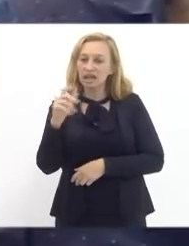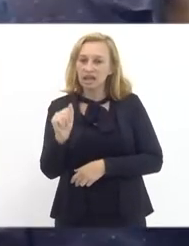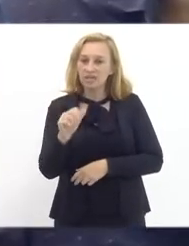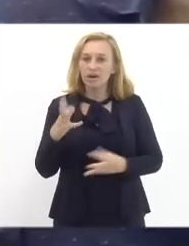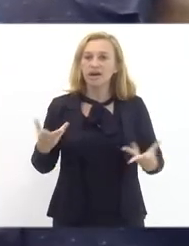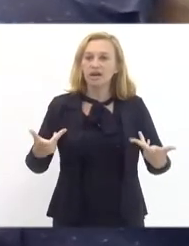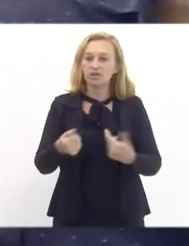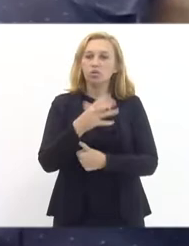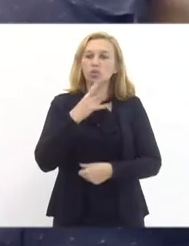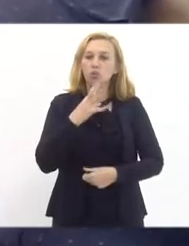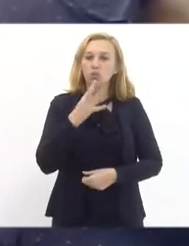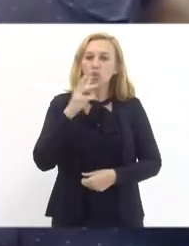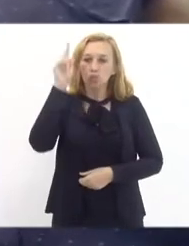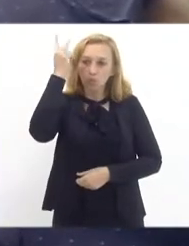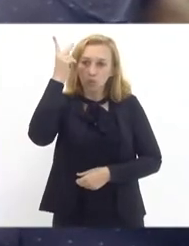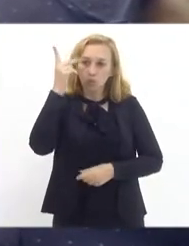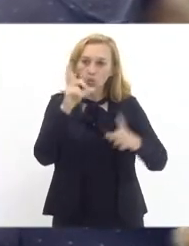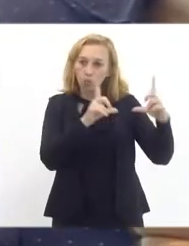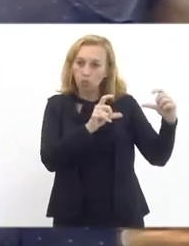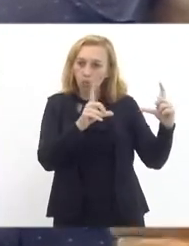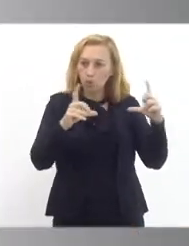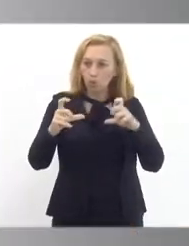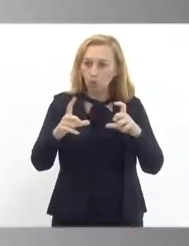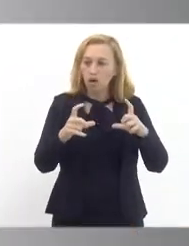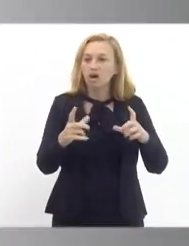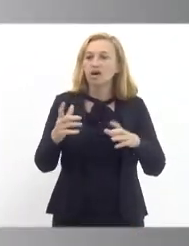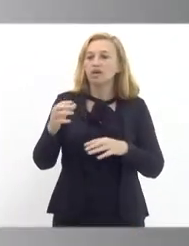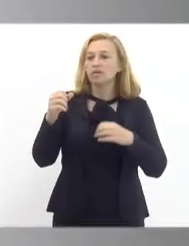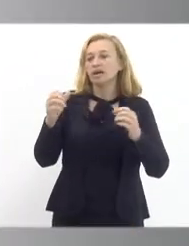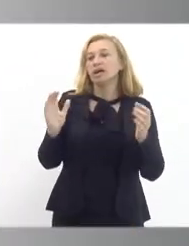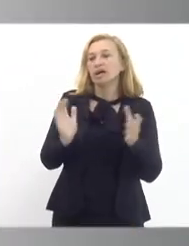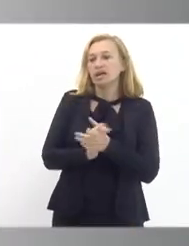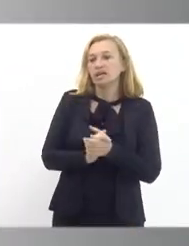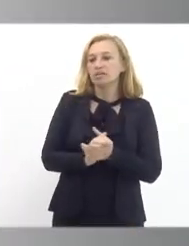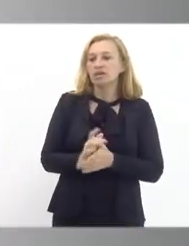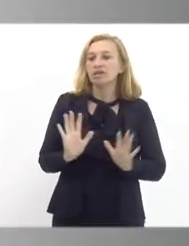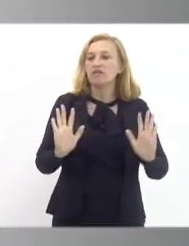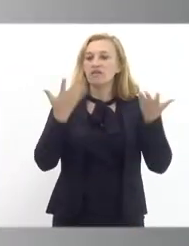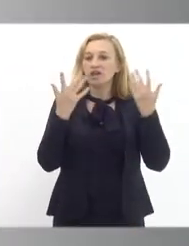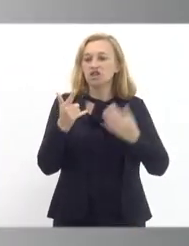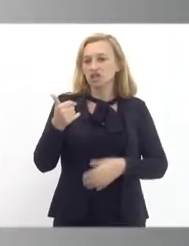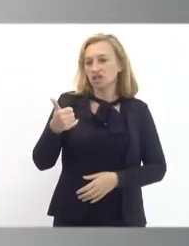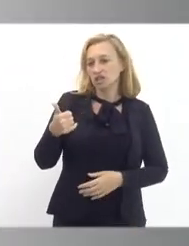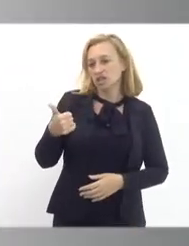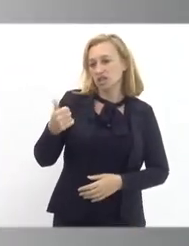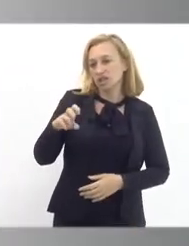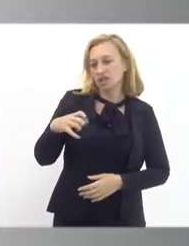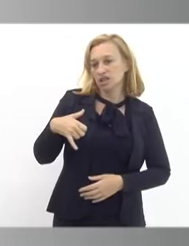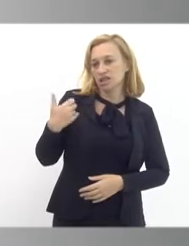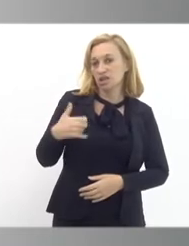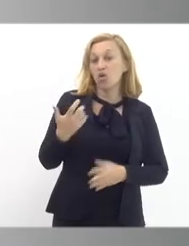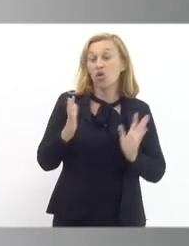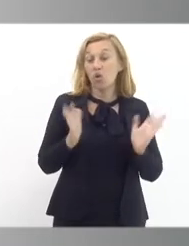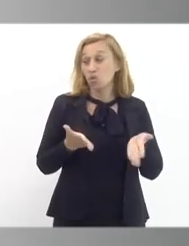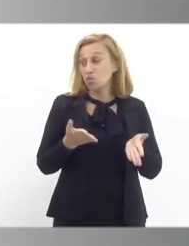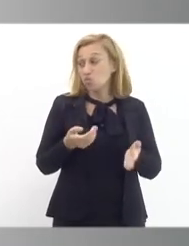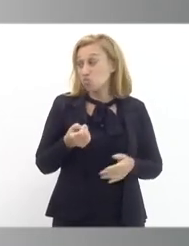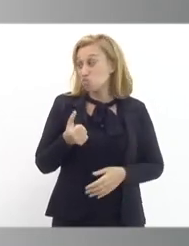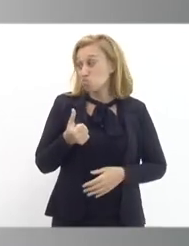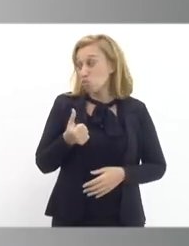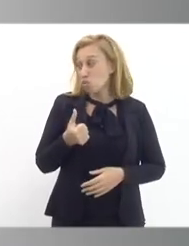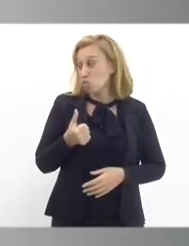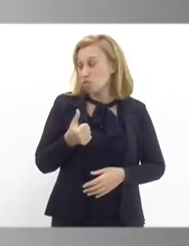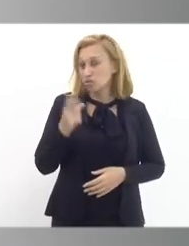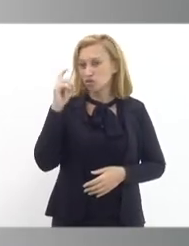da história, fazer fotografias para casamento, festa de 15 anos. Só que hoje nós estamos um pouco... estamos